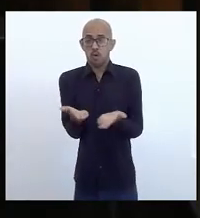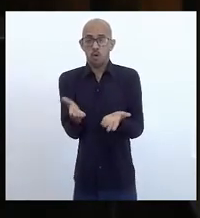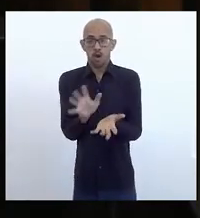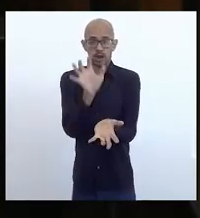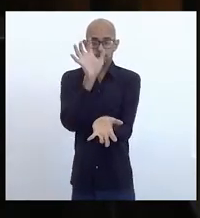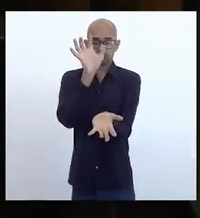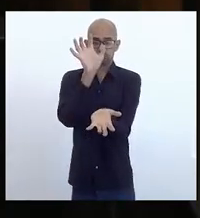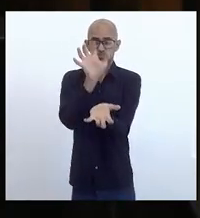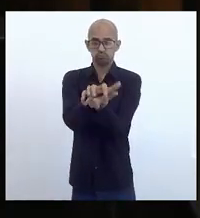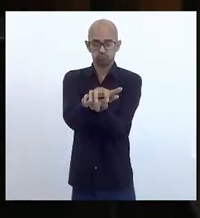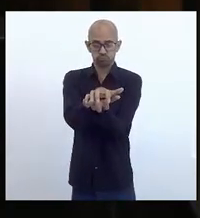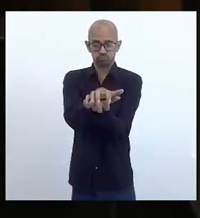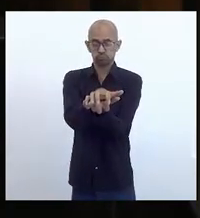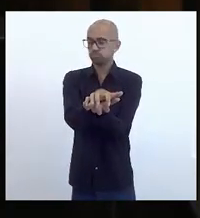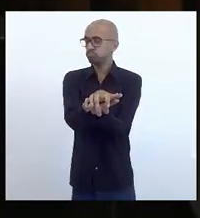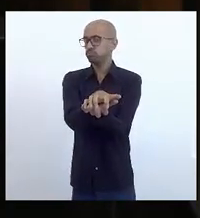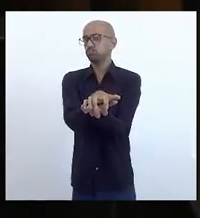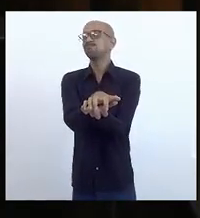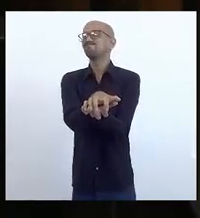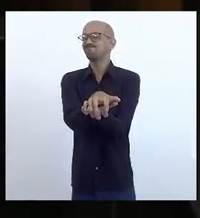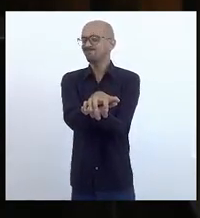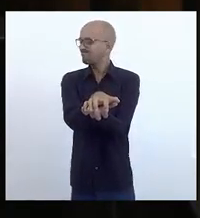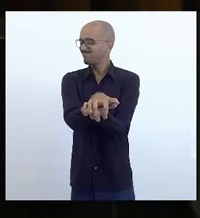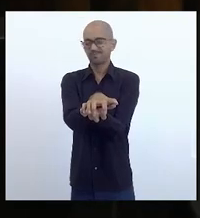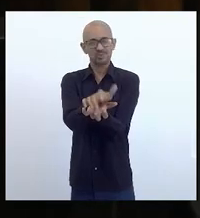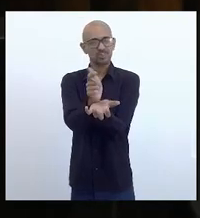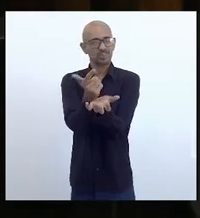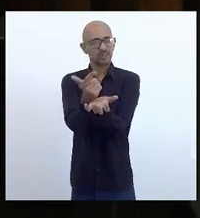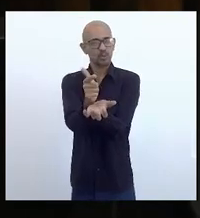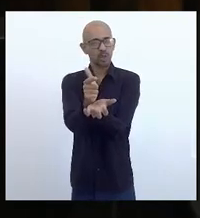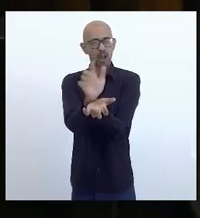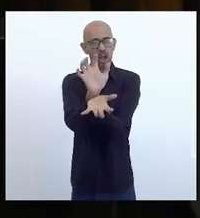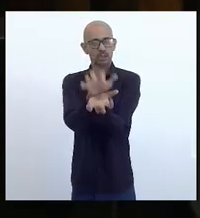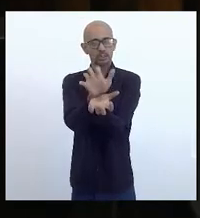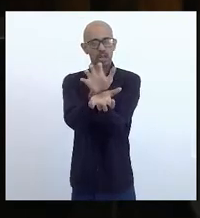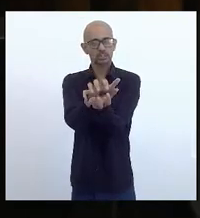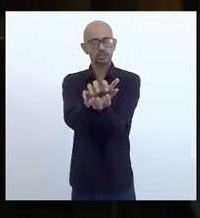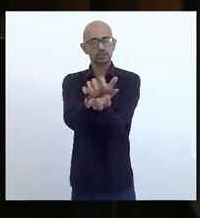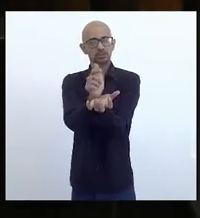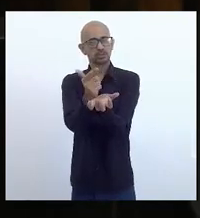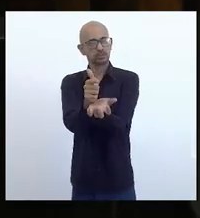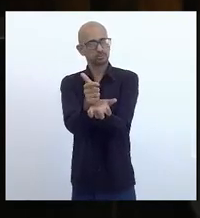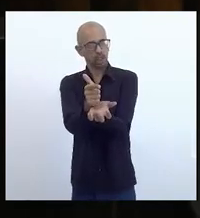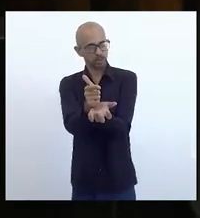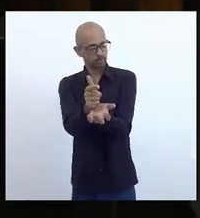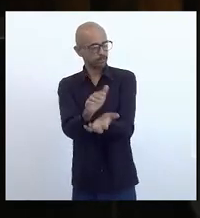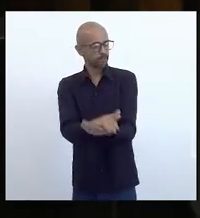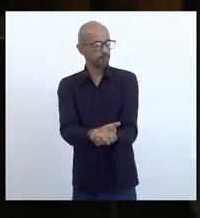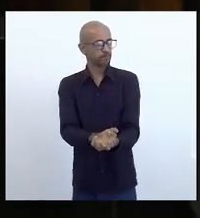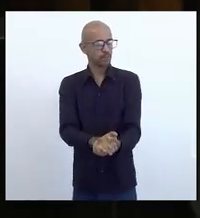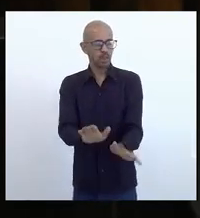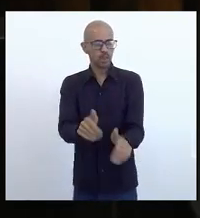fechou. Queria dizer que 2021, ano de pandemia,